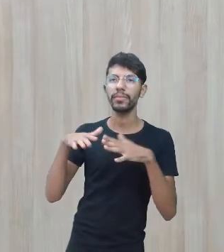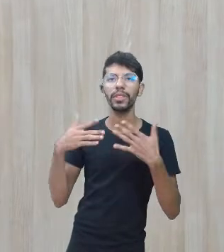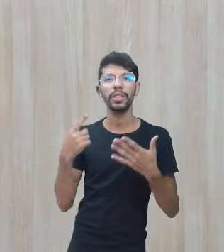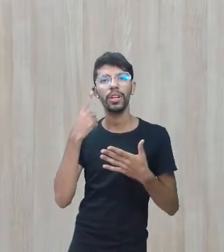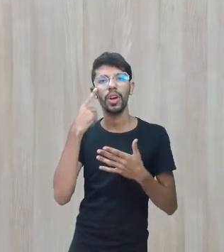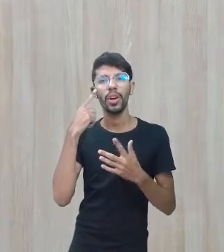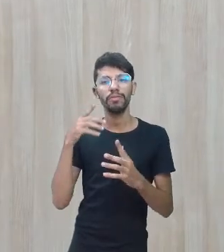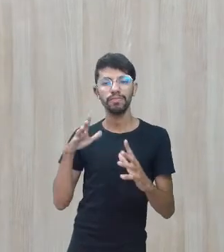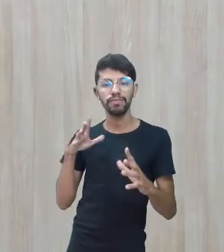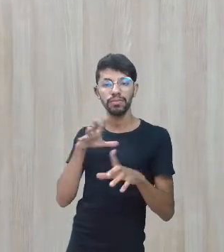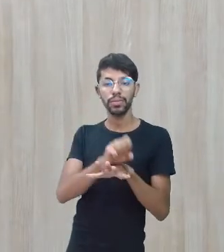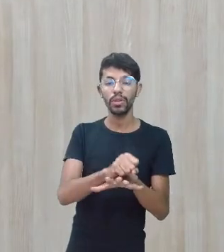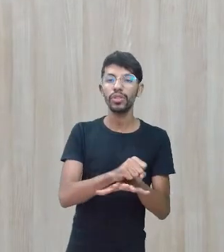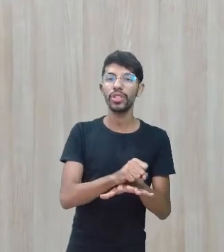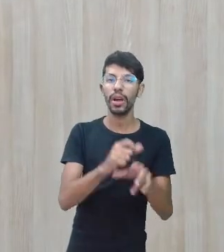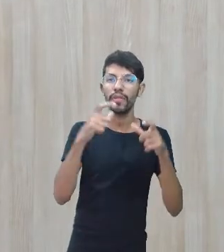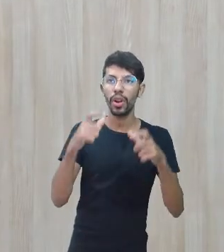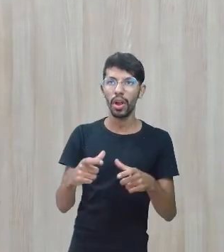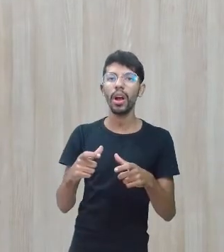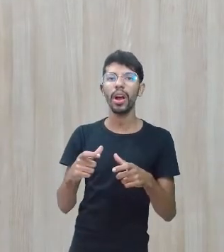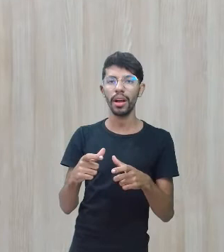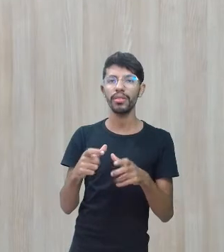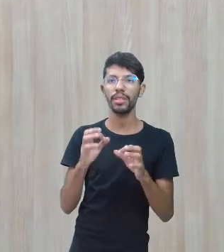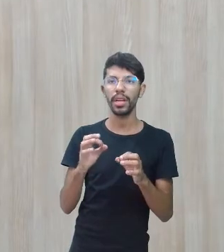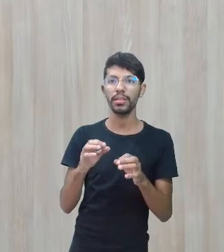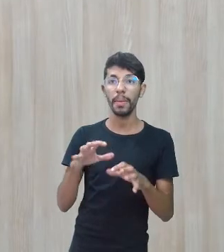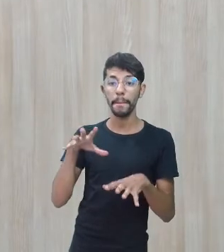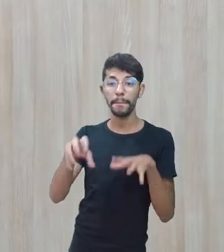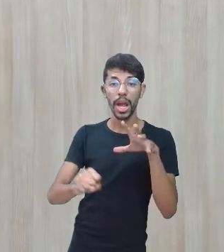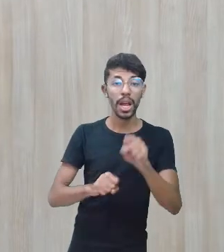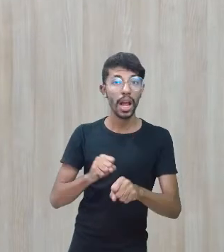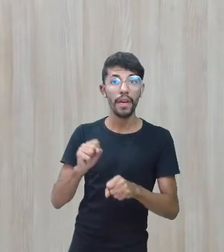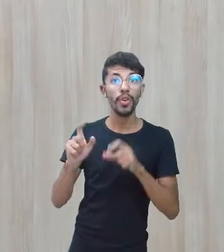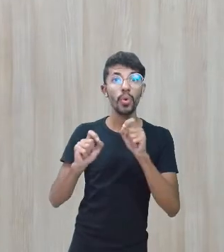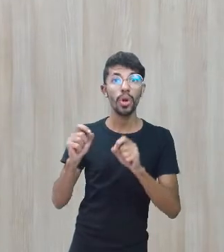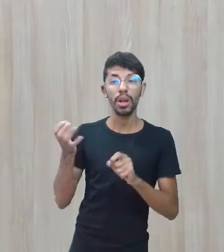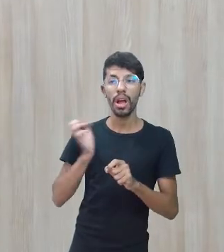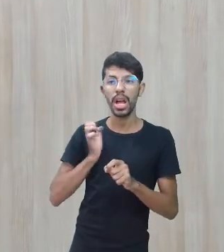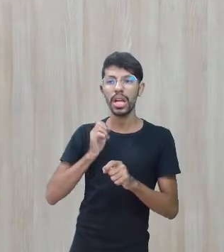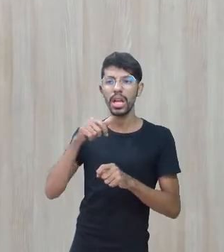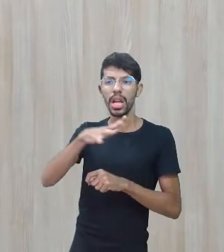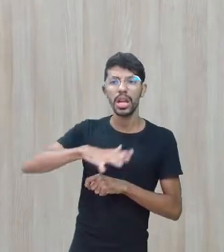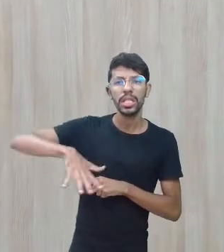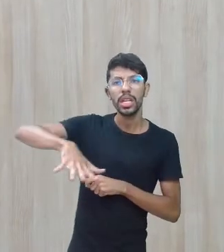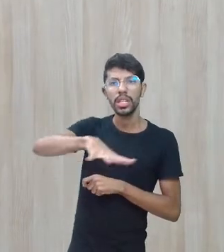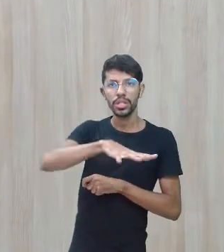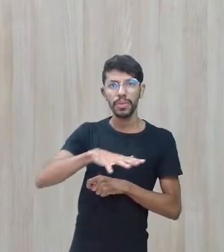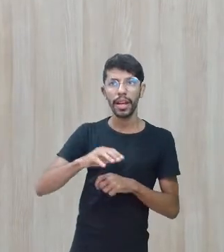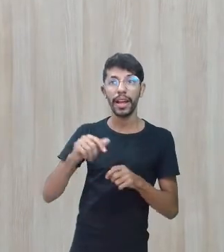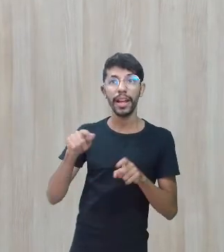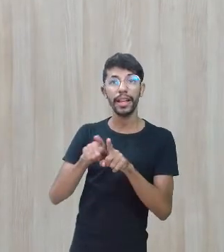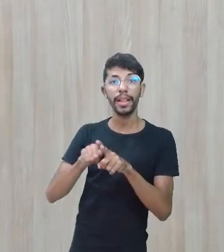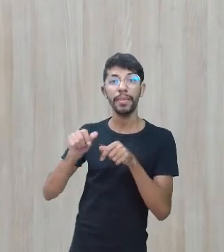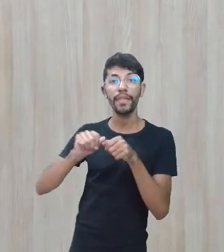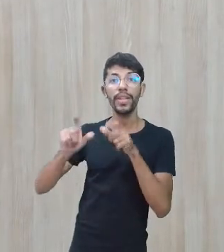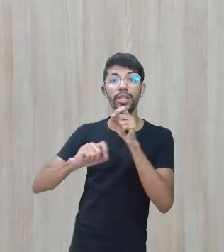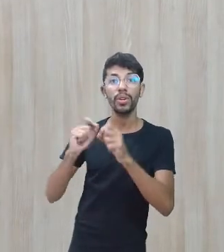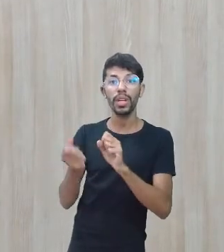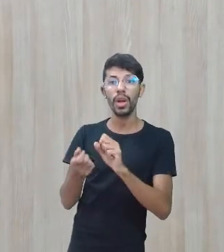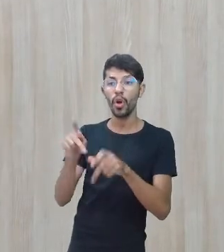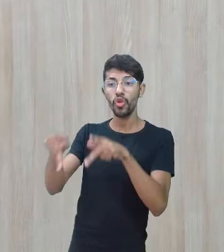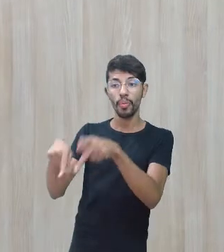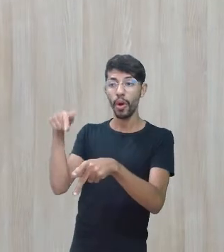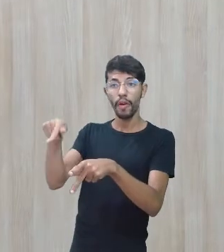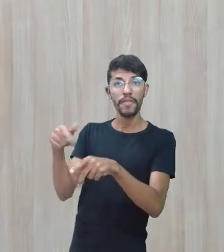que eles entendiam como bárbaros, né, tomavam as riquezas, as terras, e escravizavam esses povos que